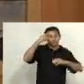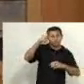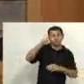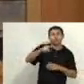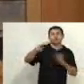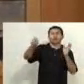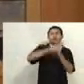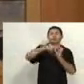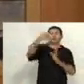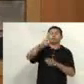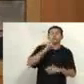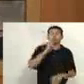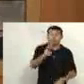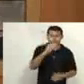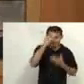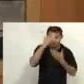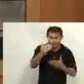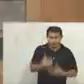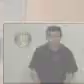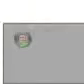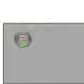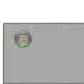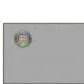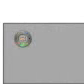e retornaremos a seguir. Obrigado.